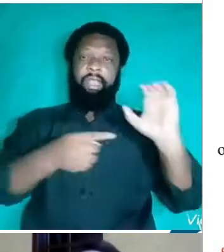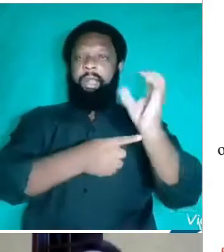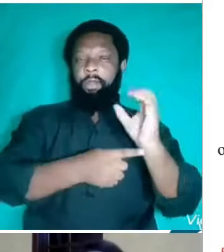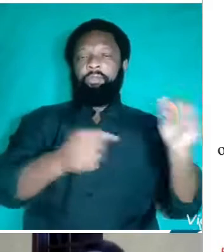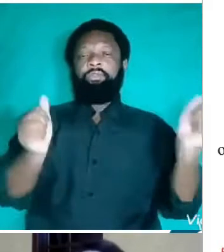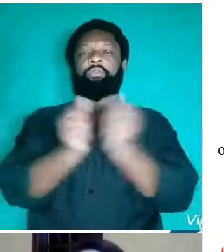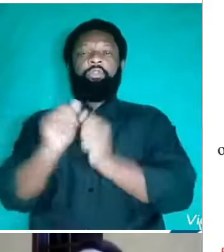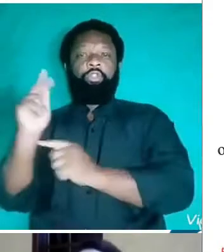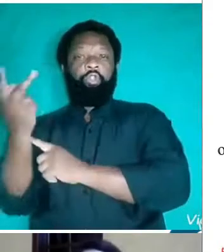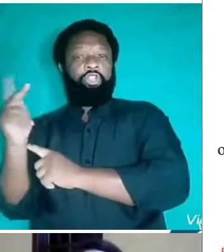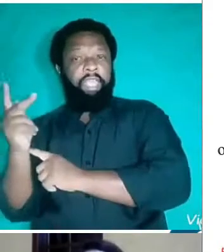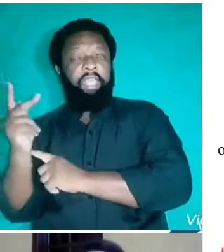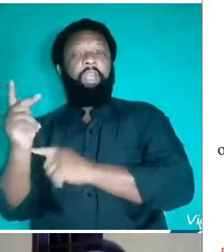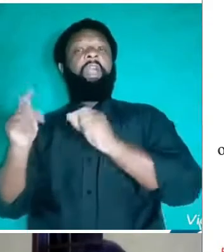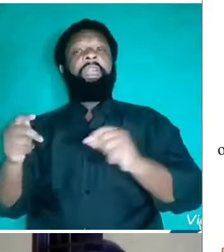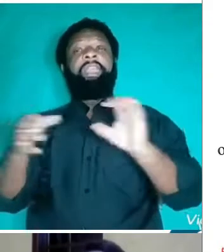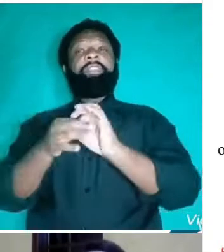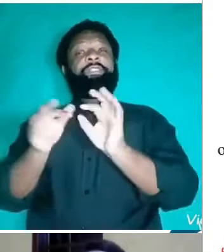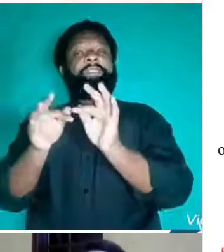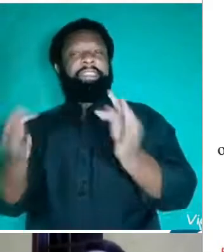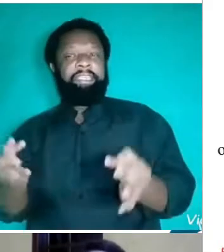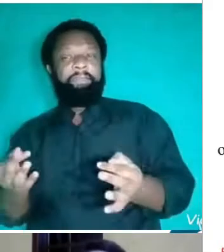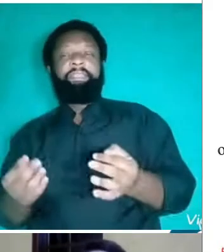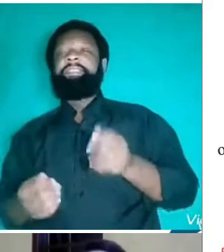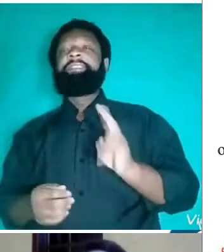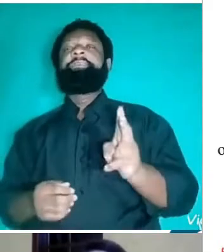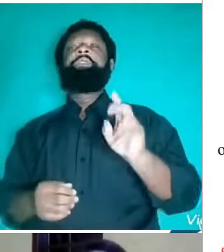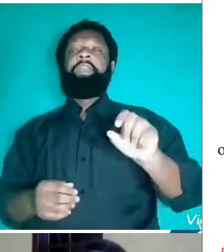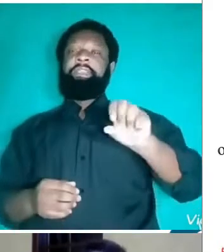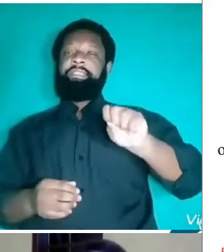carbono faz com o hidrogênio, que são ligações simples, são